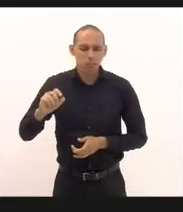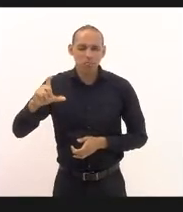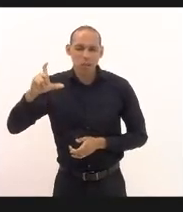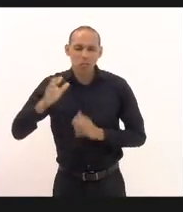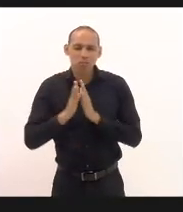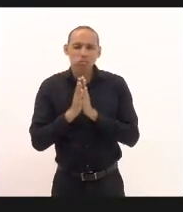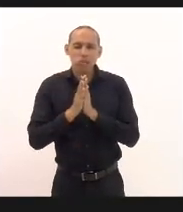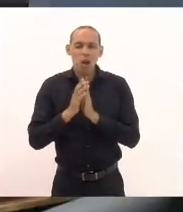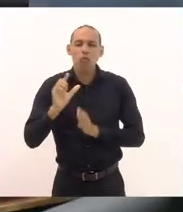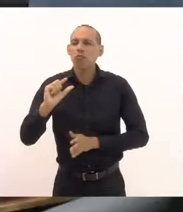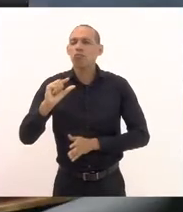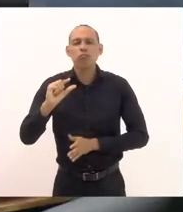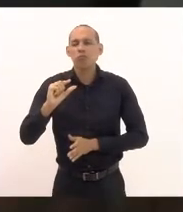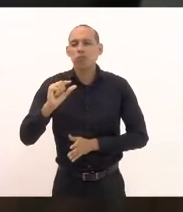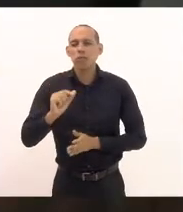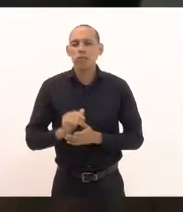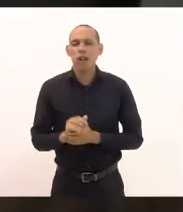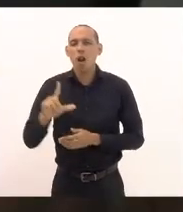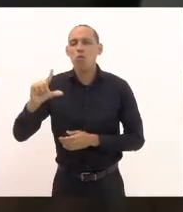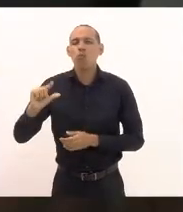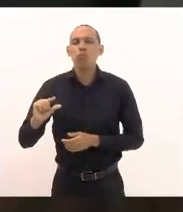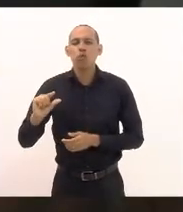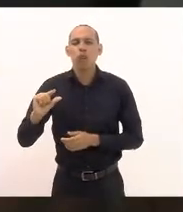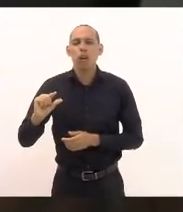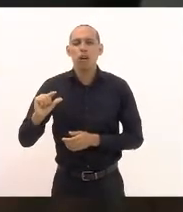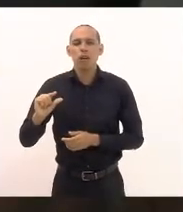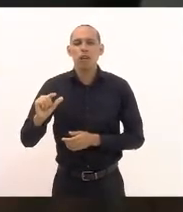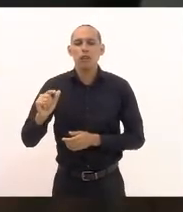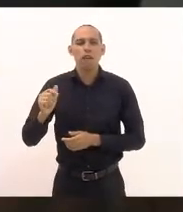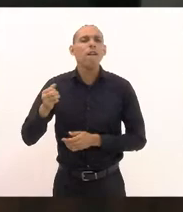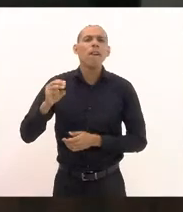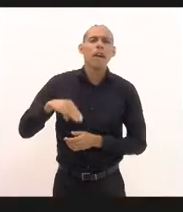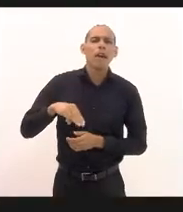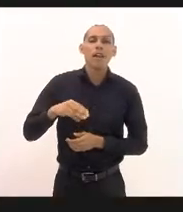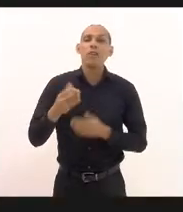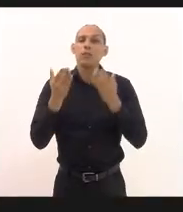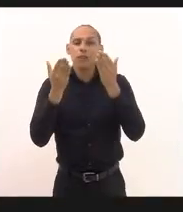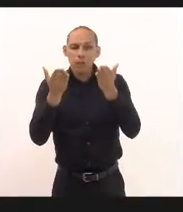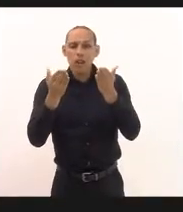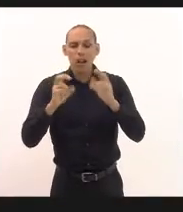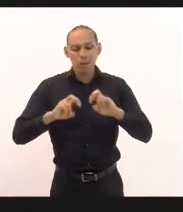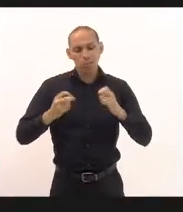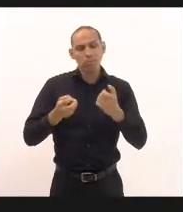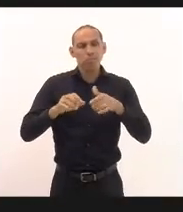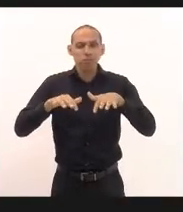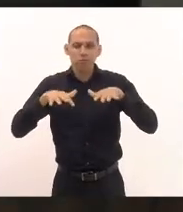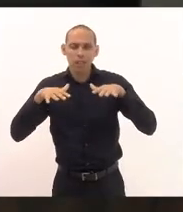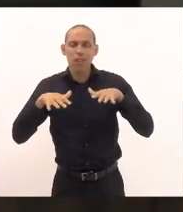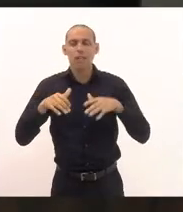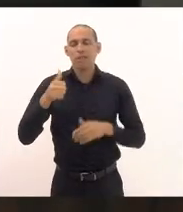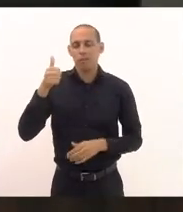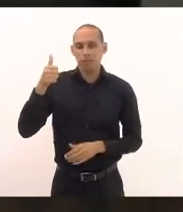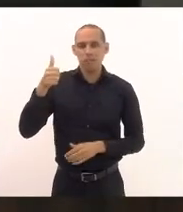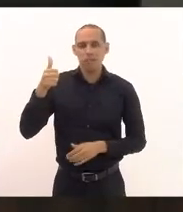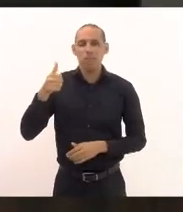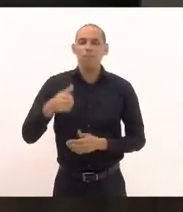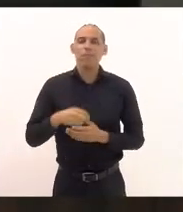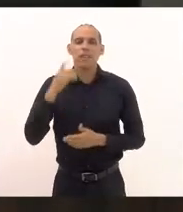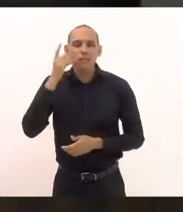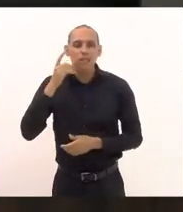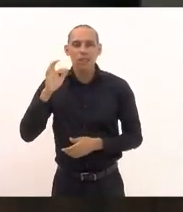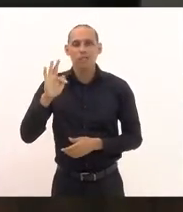baixo. Som de quem? Do senhor aí, do plenário. Tá bom. Deputado